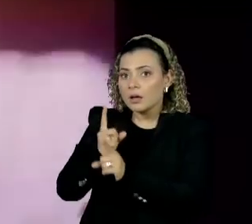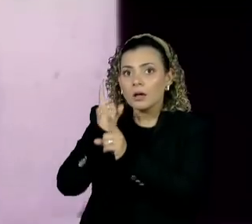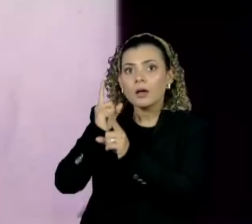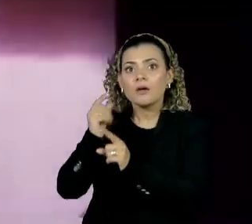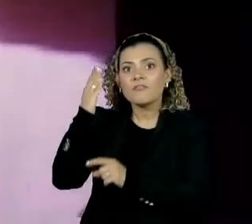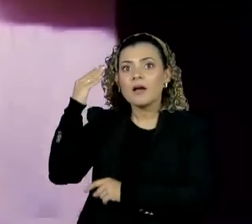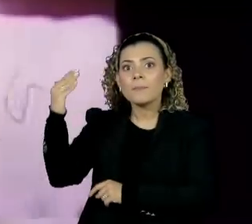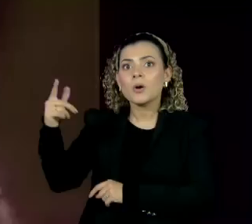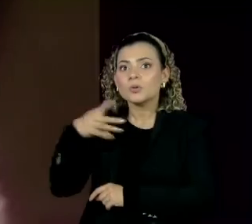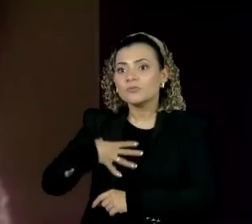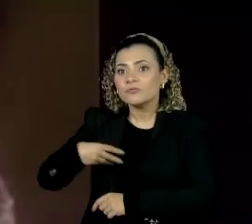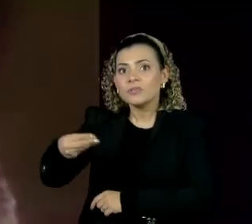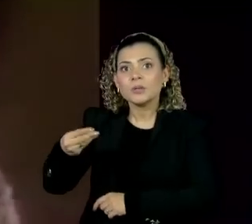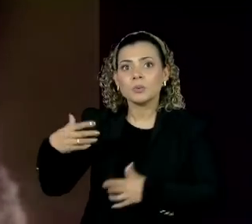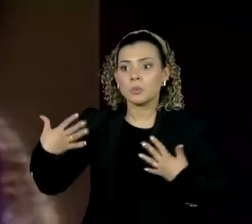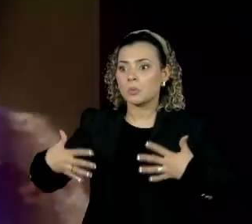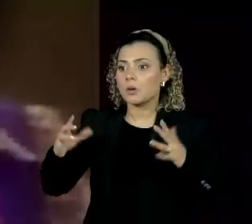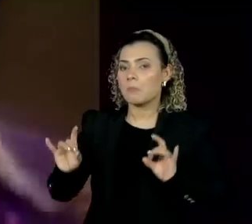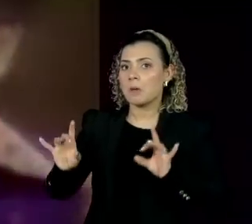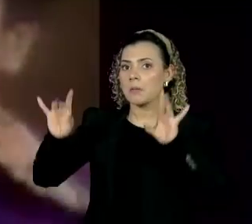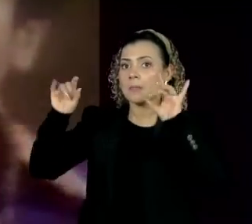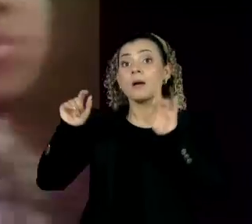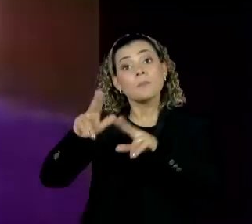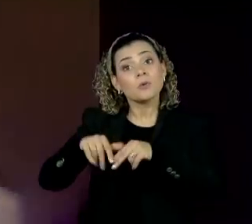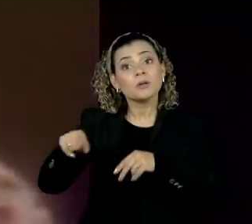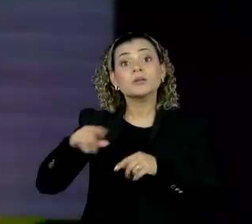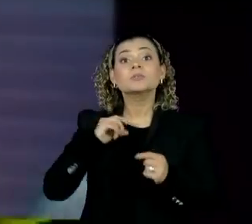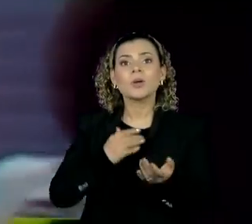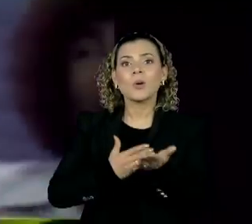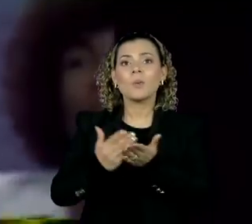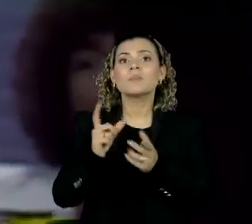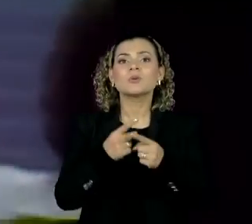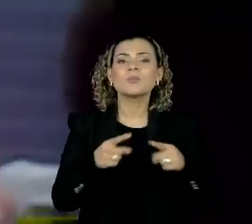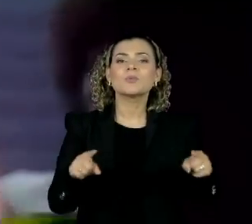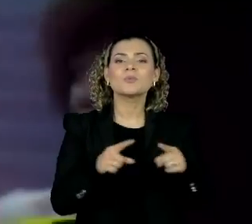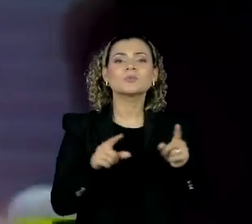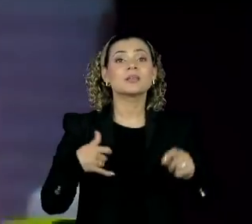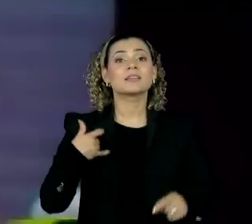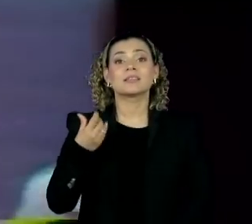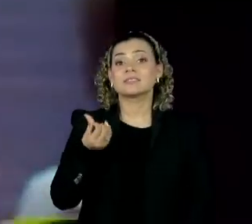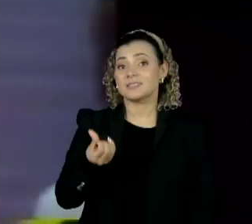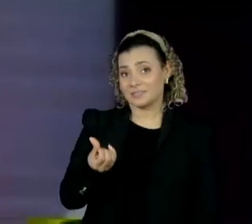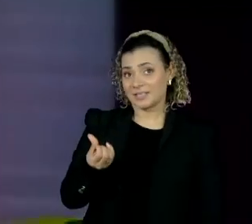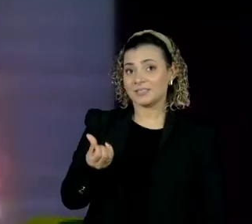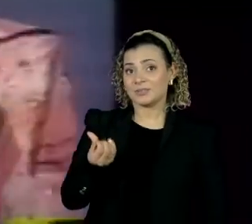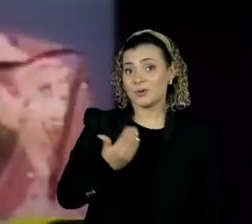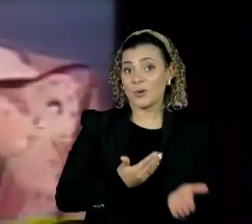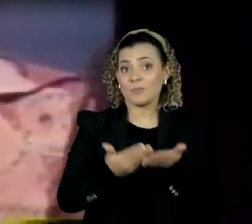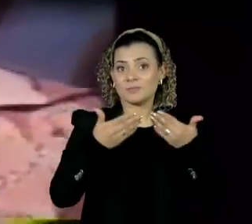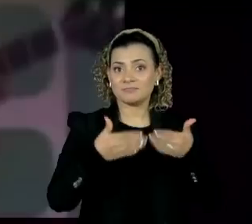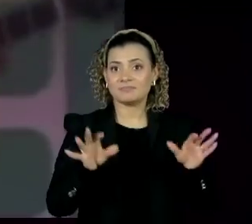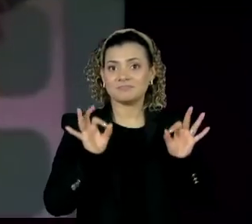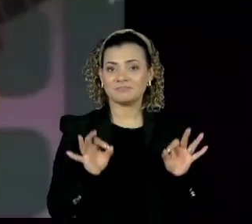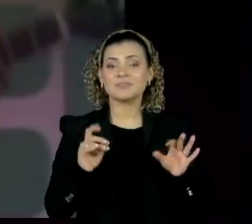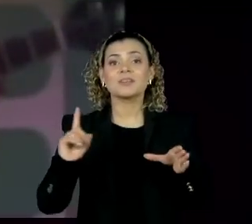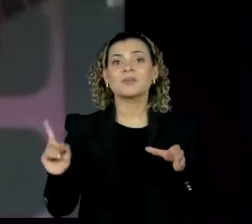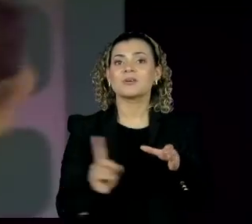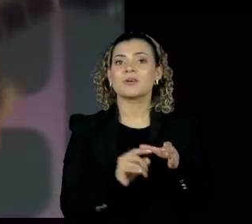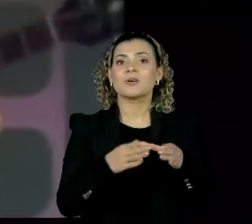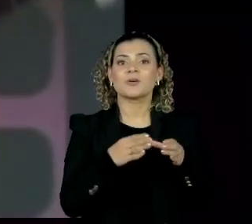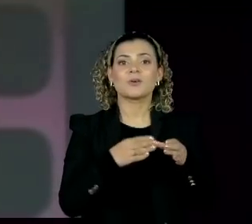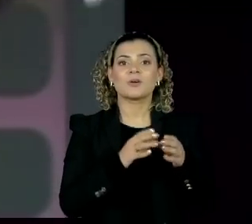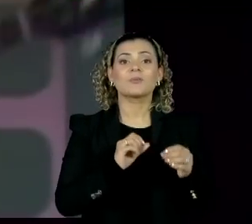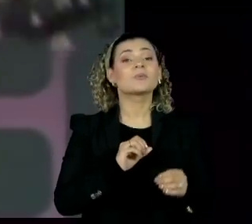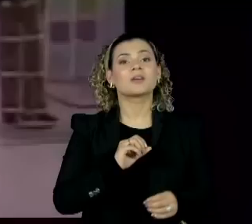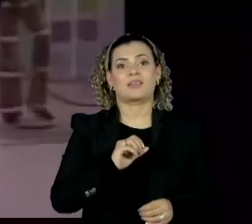procurava. O garoto foi lançado na carreira musical aos 6 anos de idade, integrando o grupo The